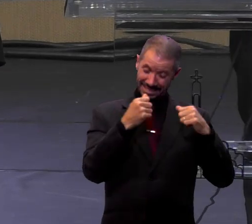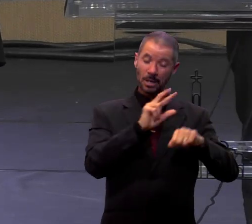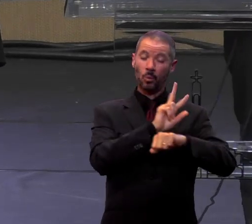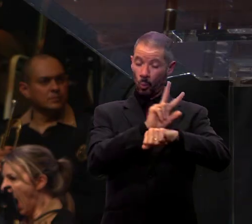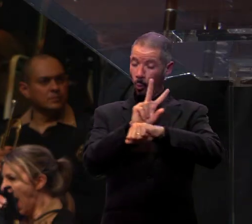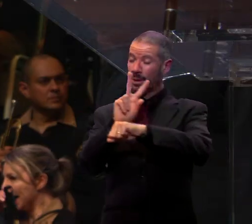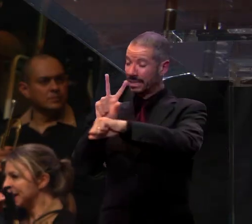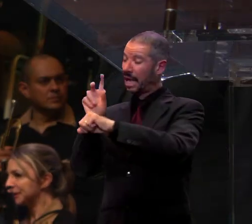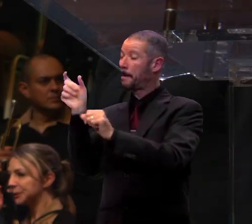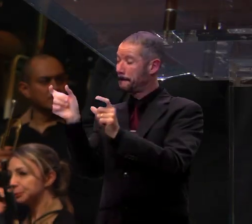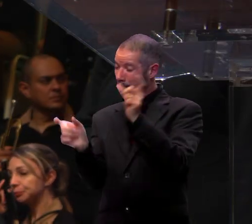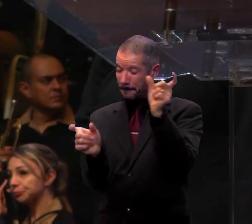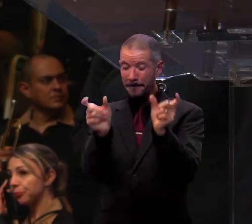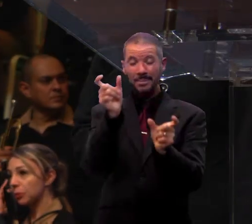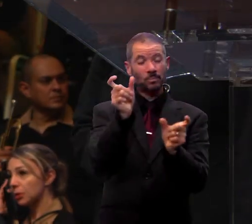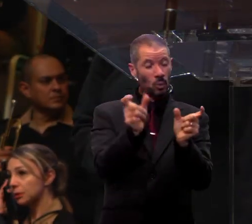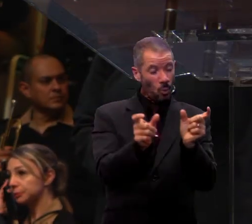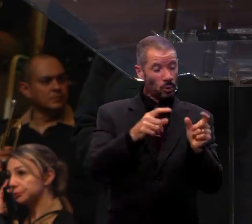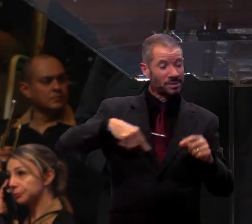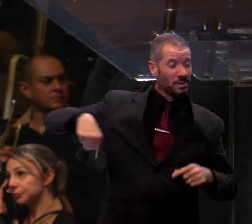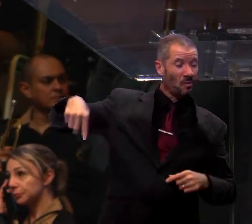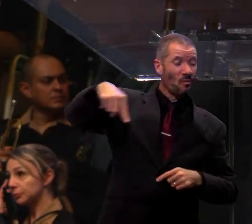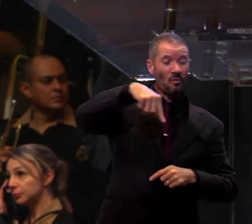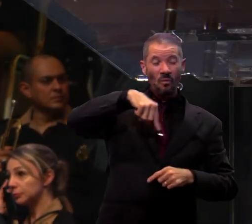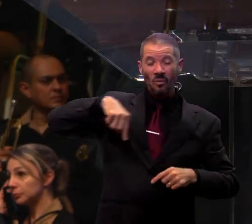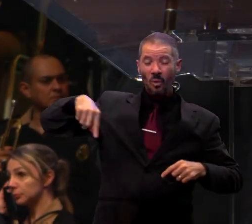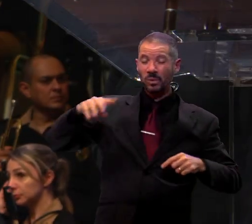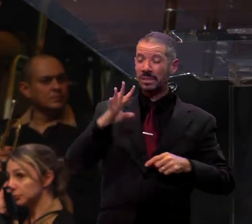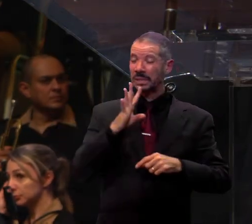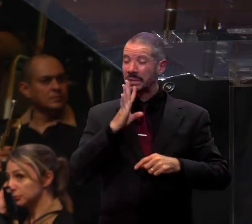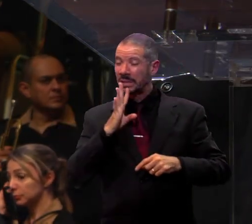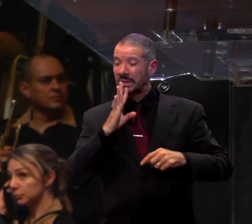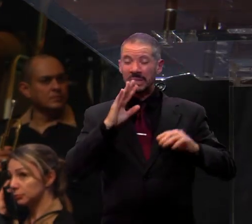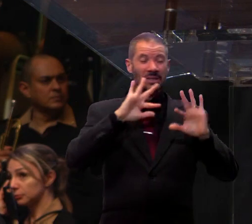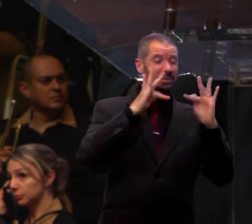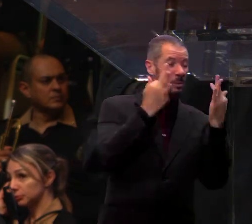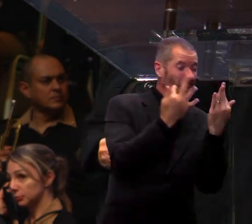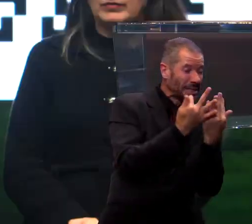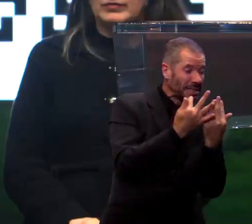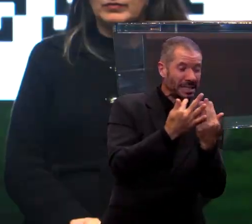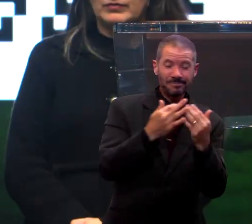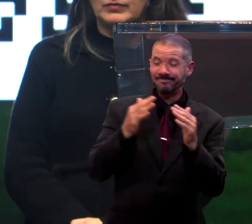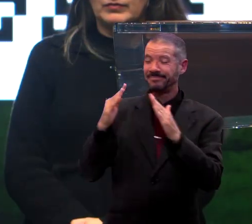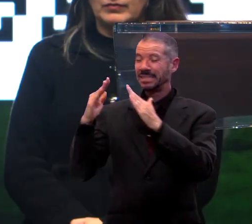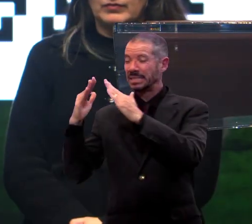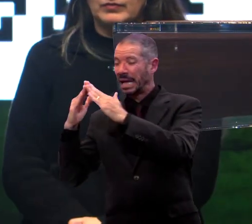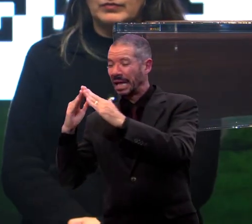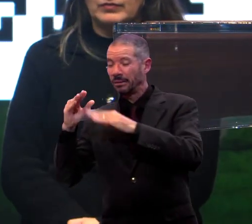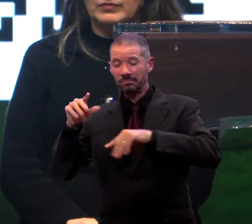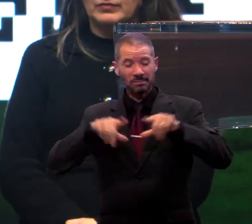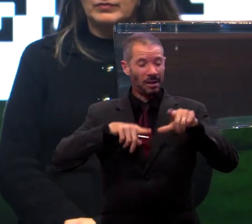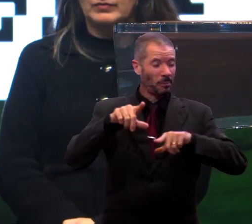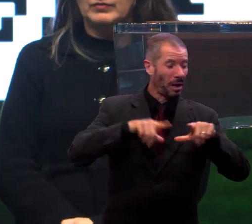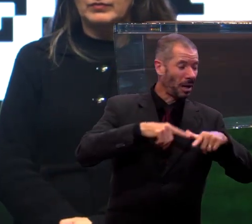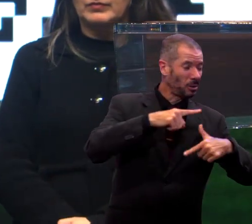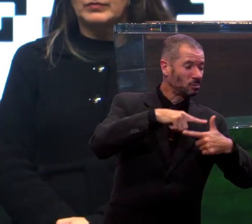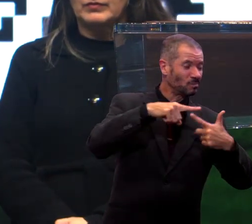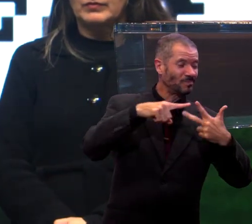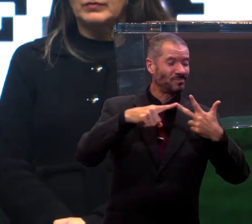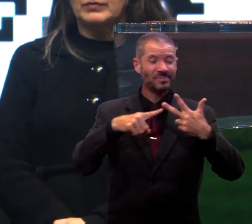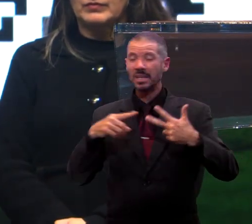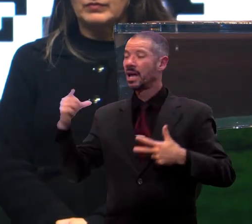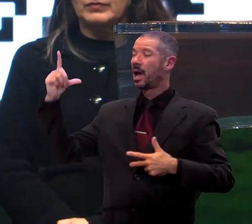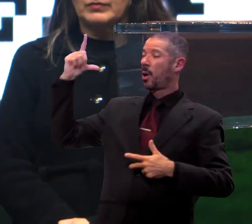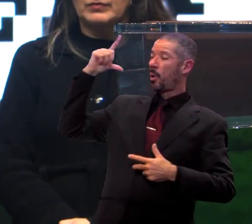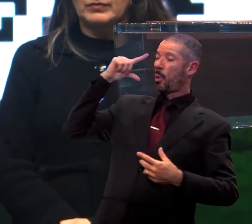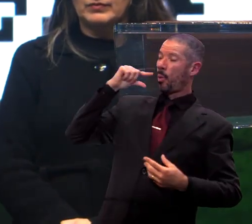Há pessoas em volta da gente, da nossa casa, da nossa família, do nosso trabalho. Usa a